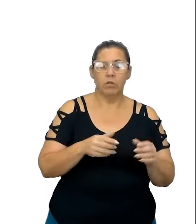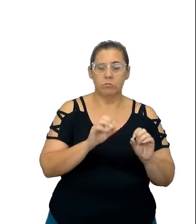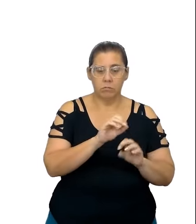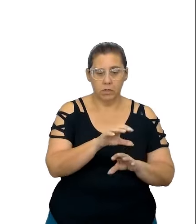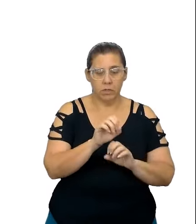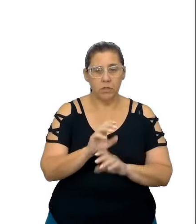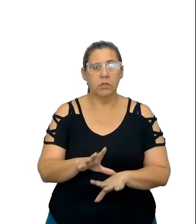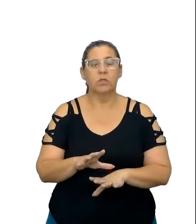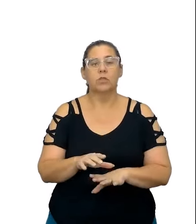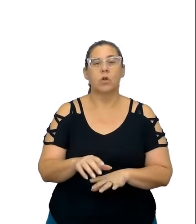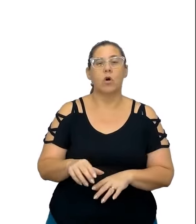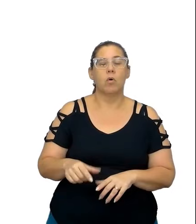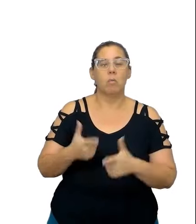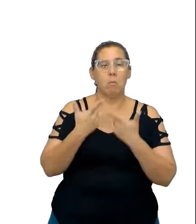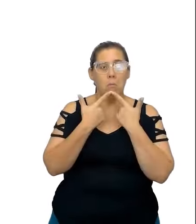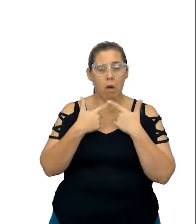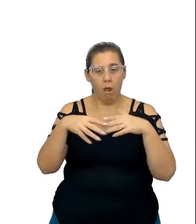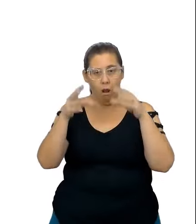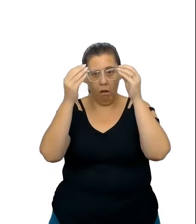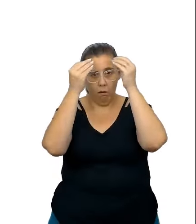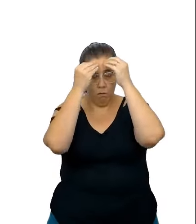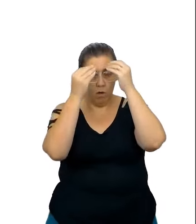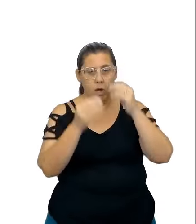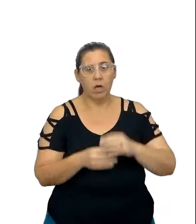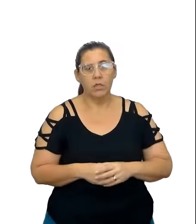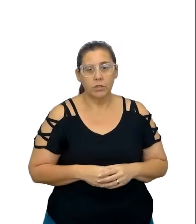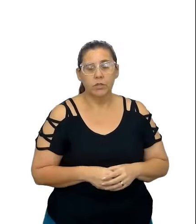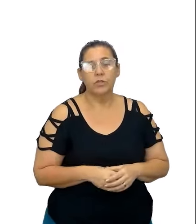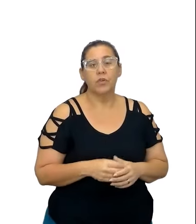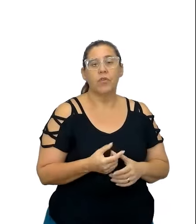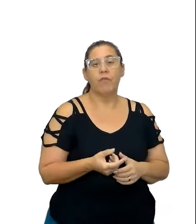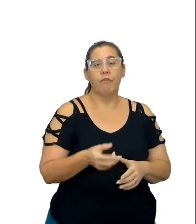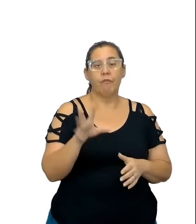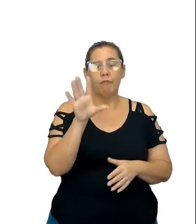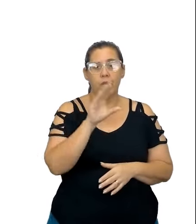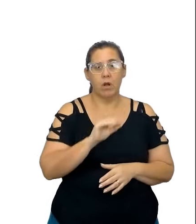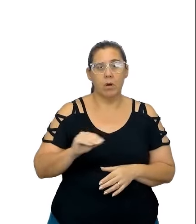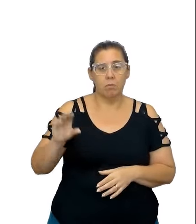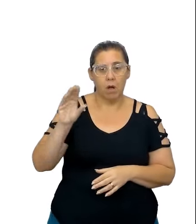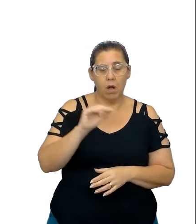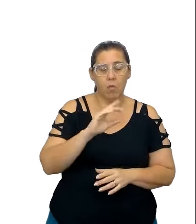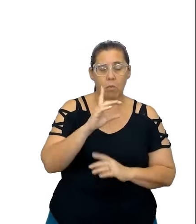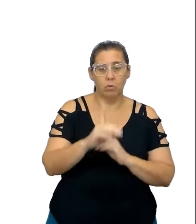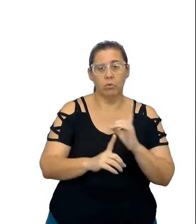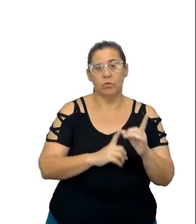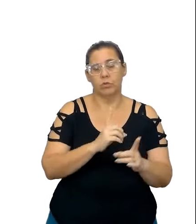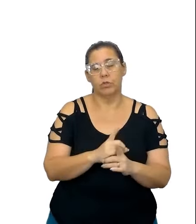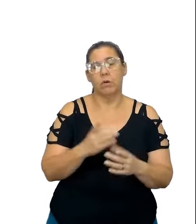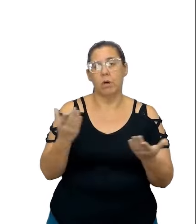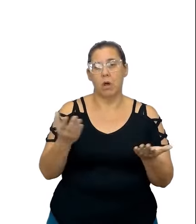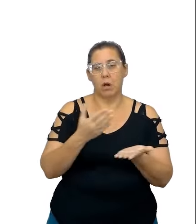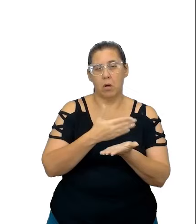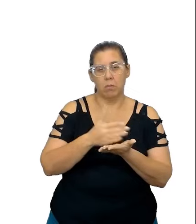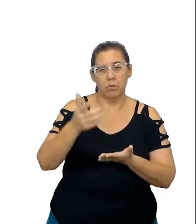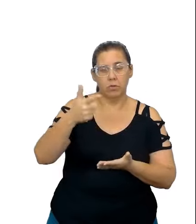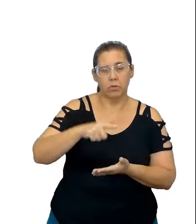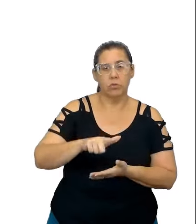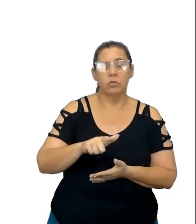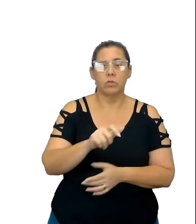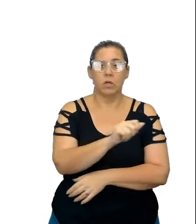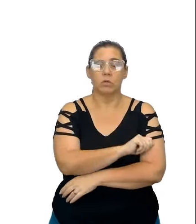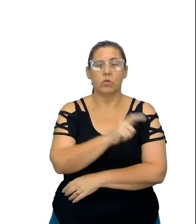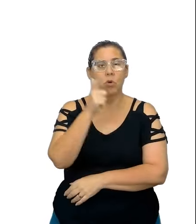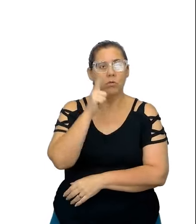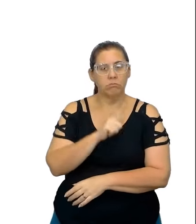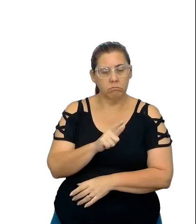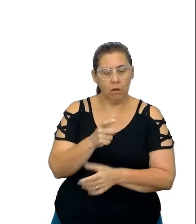linguagem verbal, não verbal, digital, mas agora retoma. Retoma de maneira que os alunos consigam